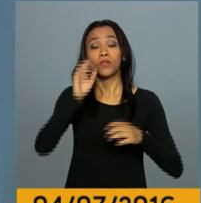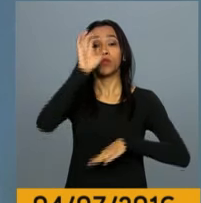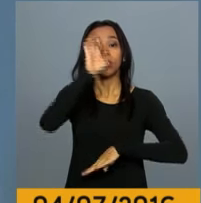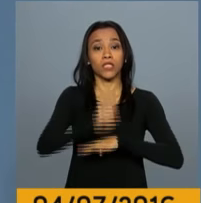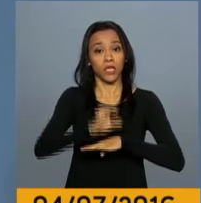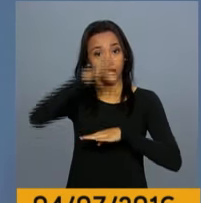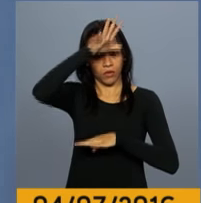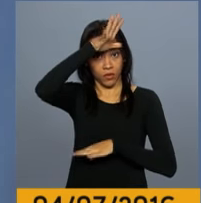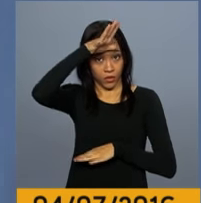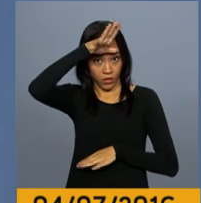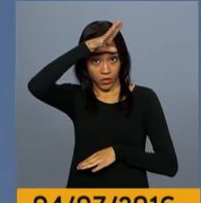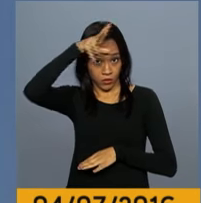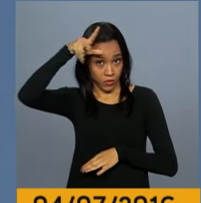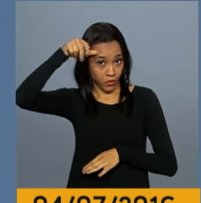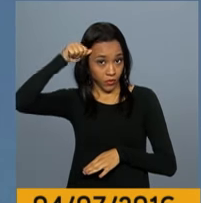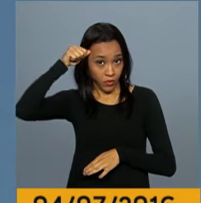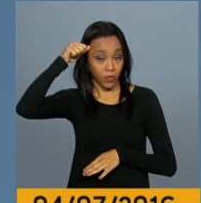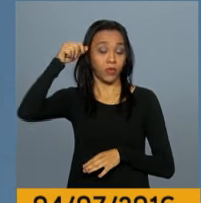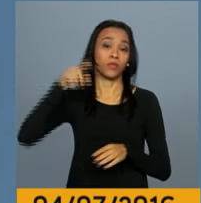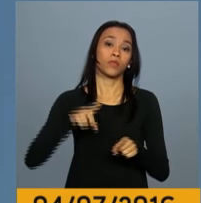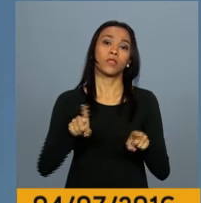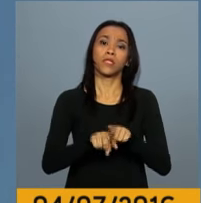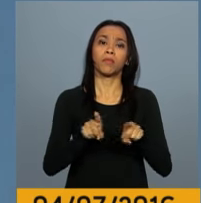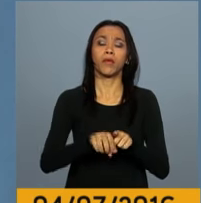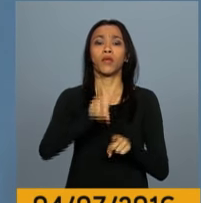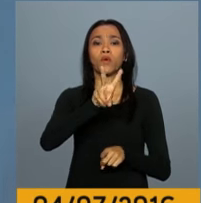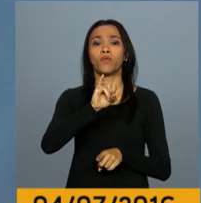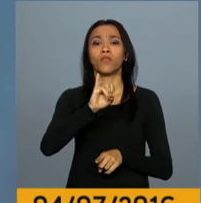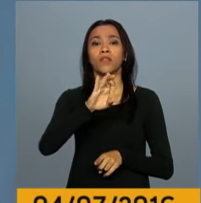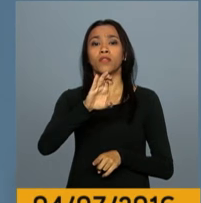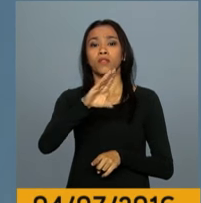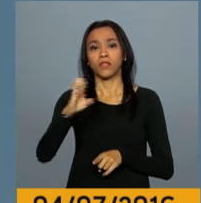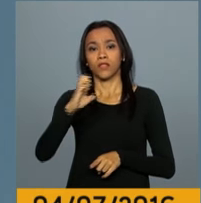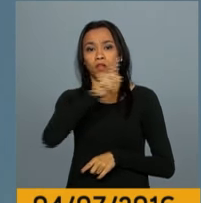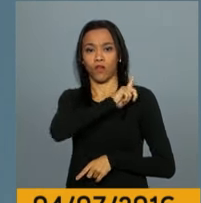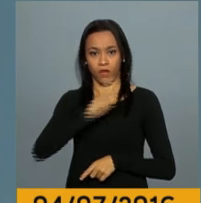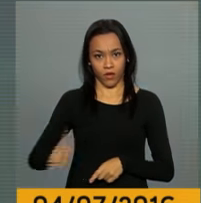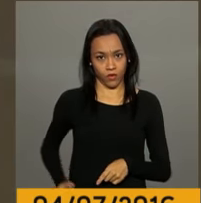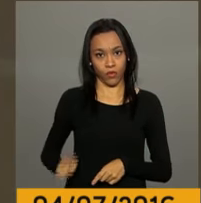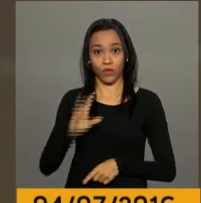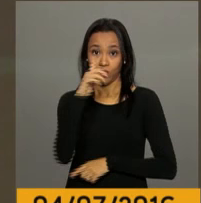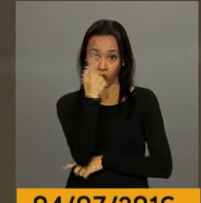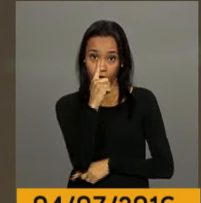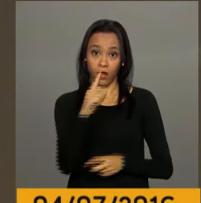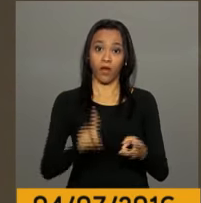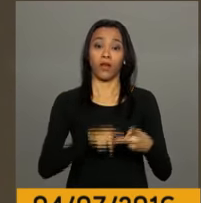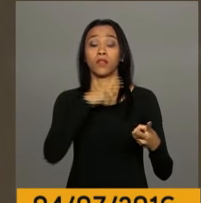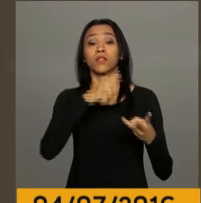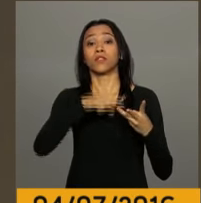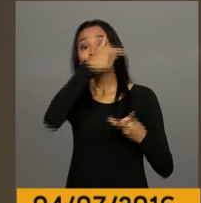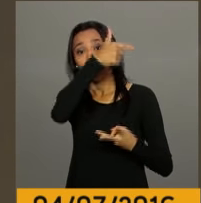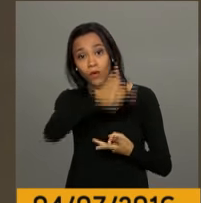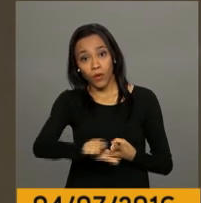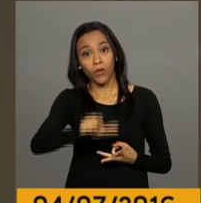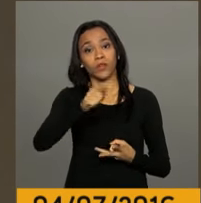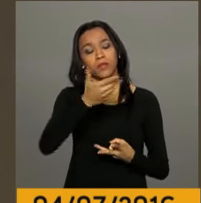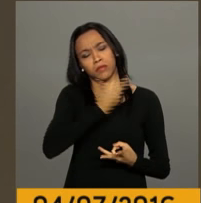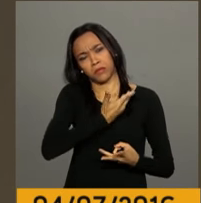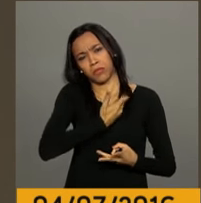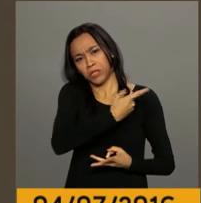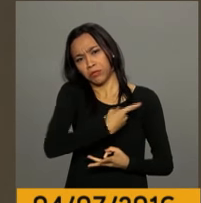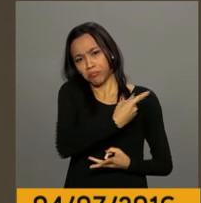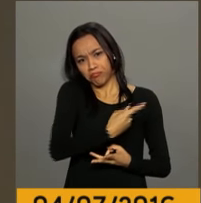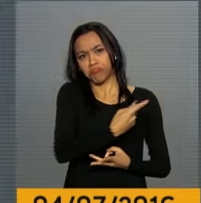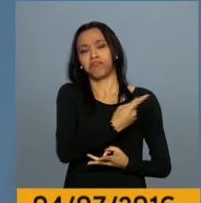Grosso, senhor José Ellington, vice-governador de Goiás, senador Cidinho Santos, nosso companheiro do Congresso